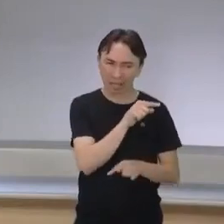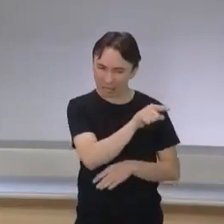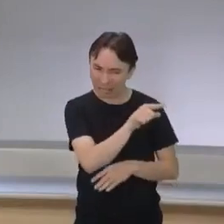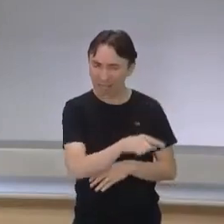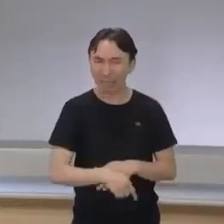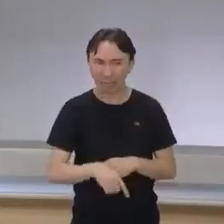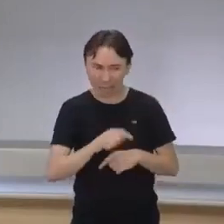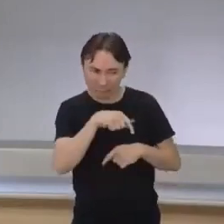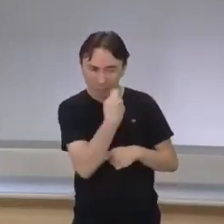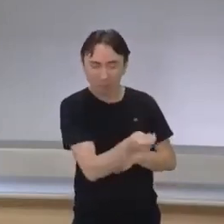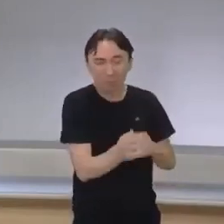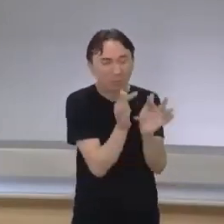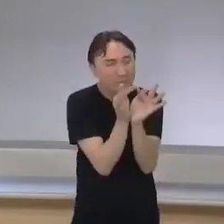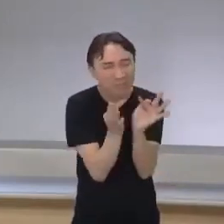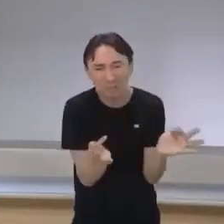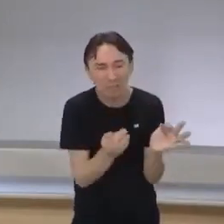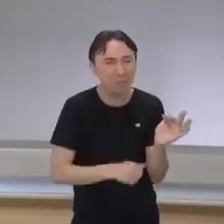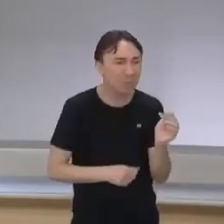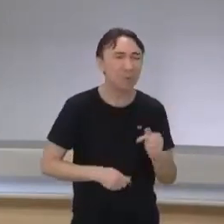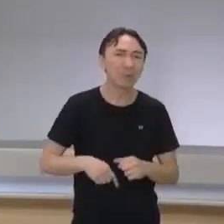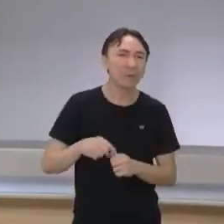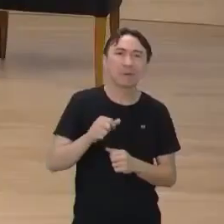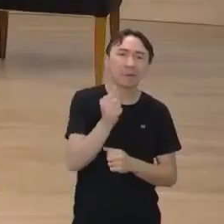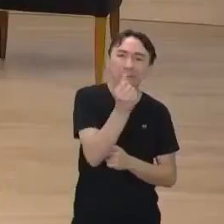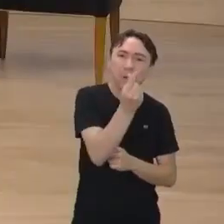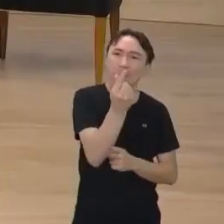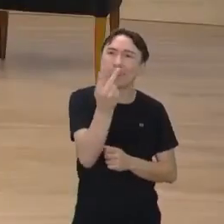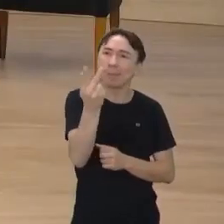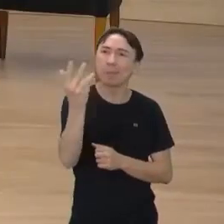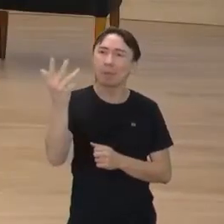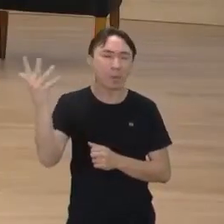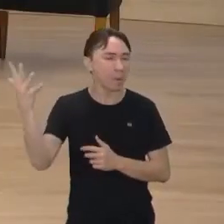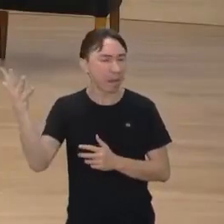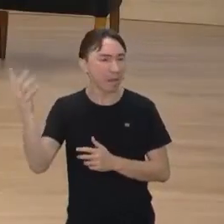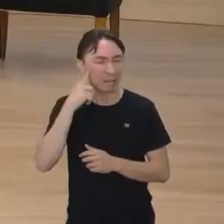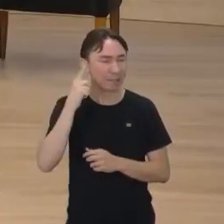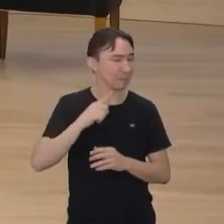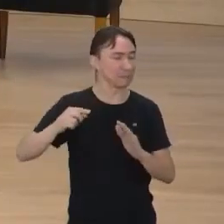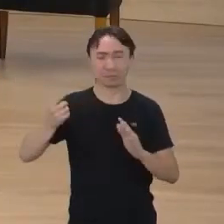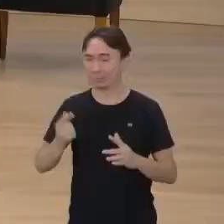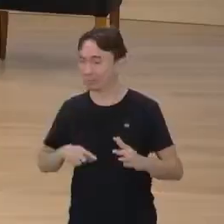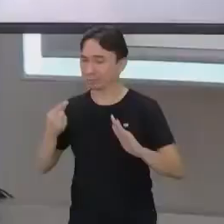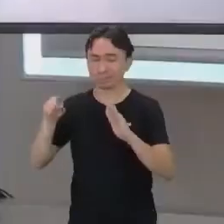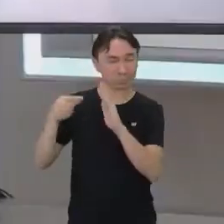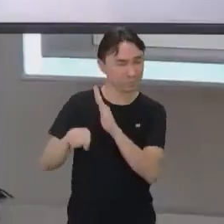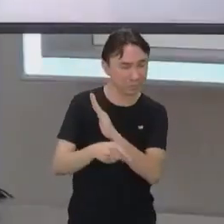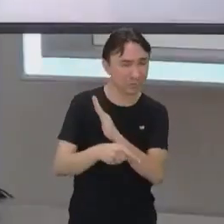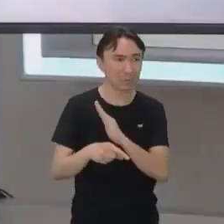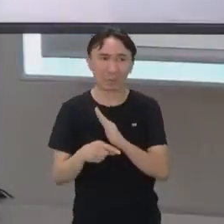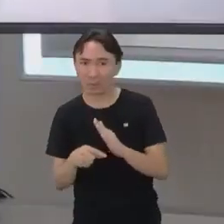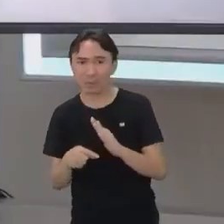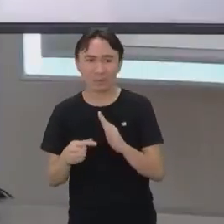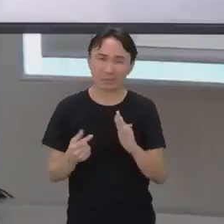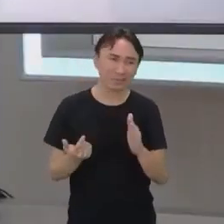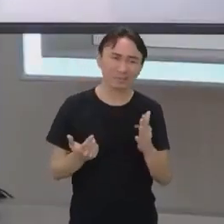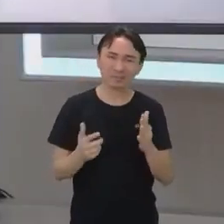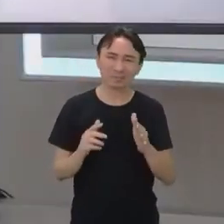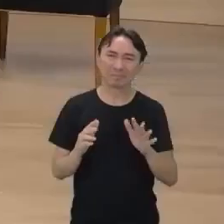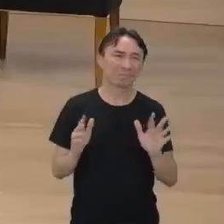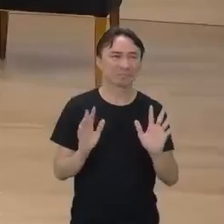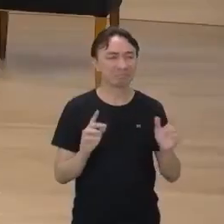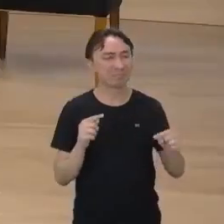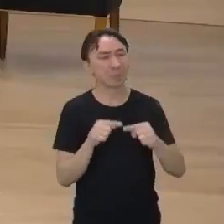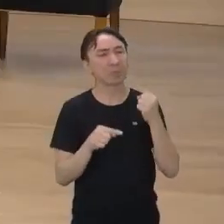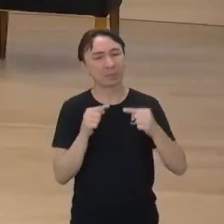quanto menos camadas, menos complexo, ou isso não tem nada a ver? Não tem essa relação. Não tem essa relação. É lógico que você pode perceber que quanto